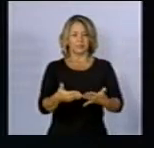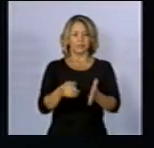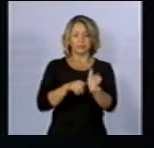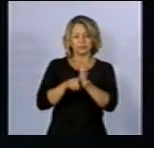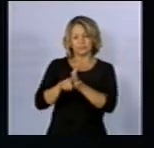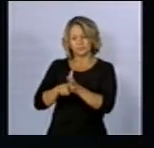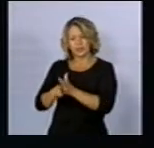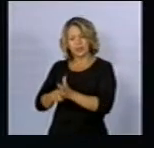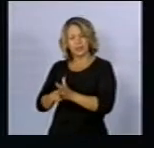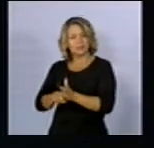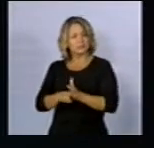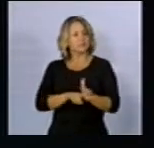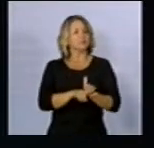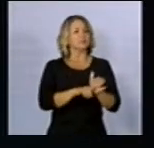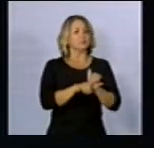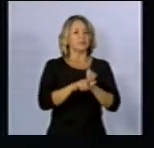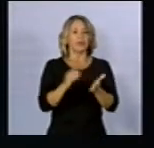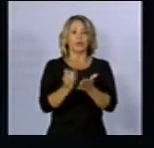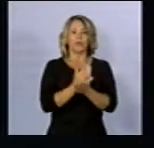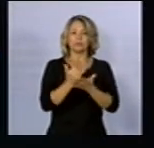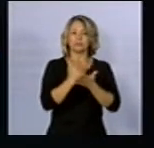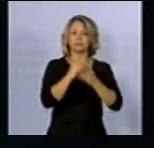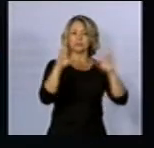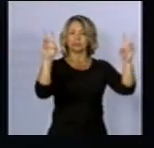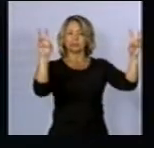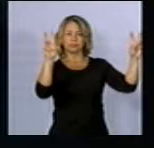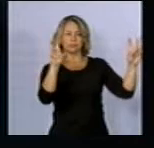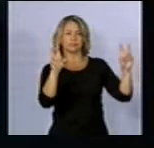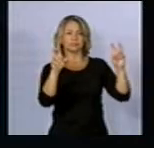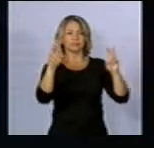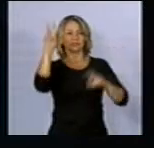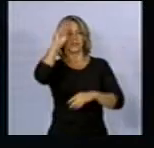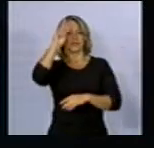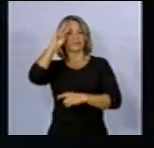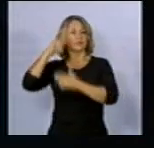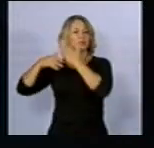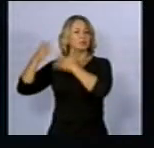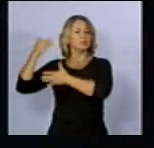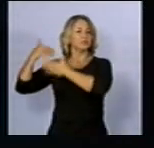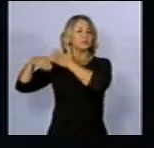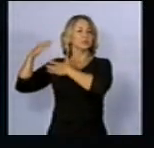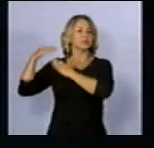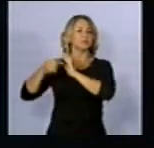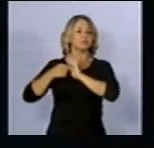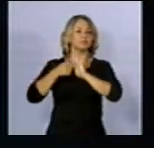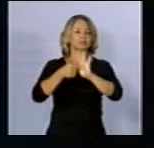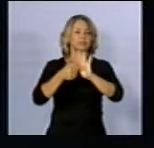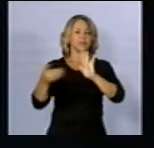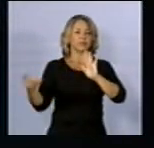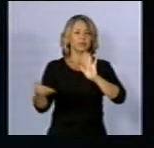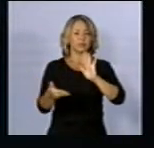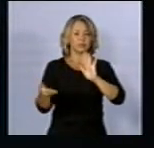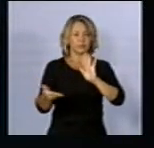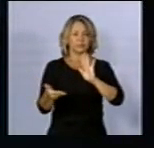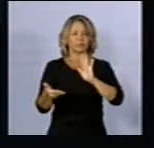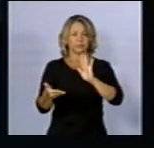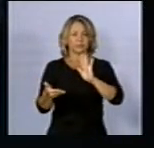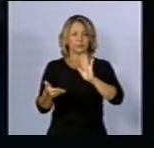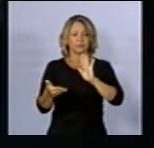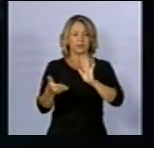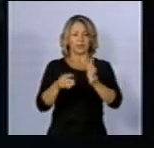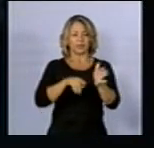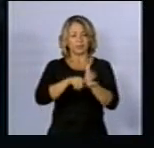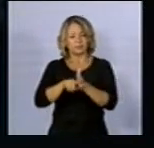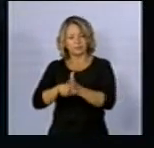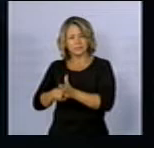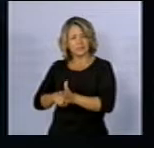analisando alguns aspectos históricos relacionados à análise